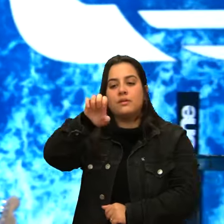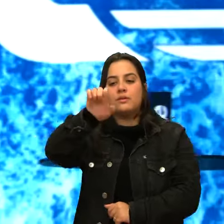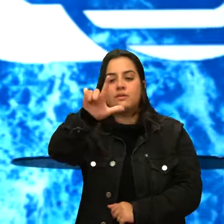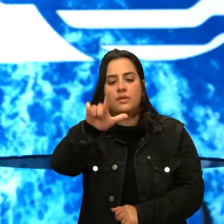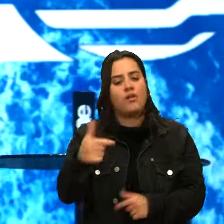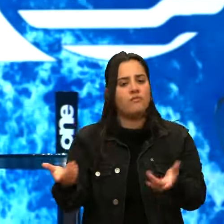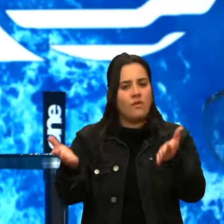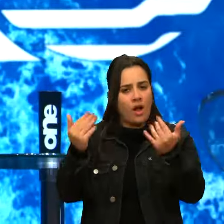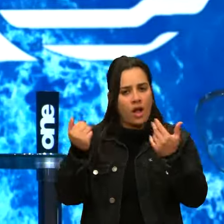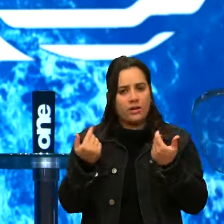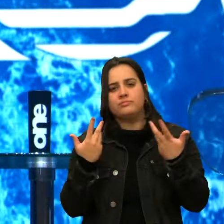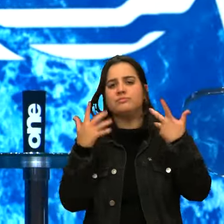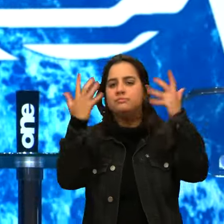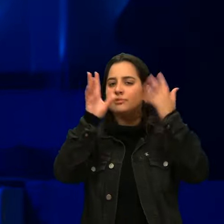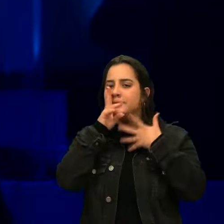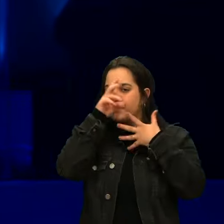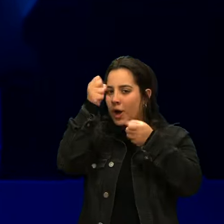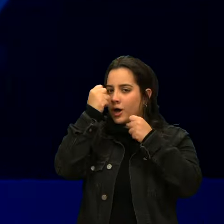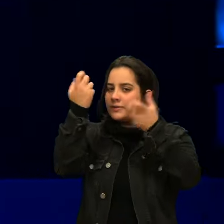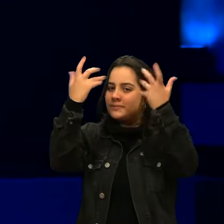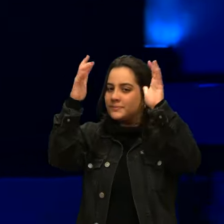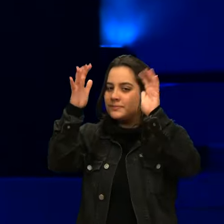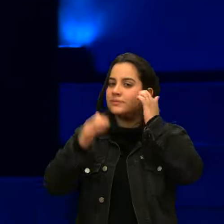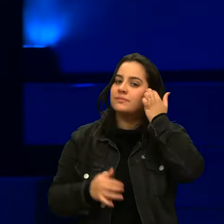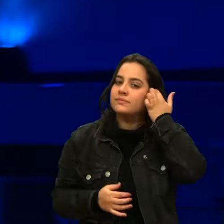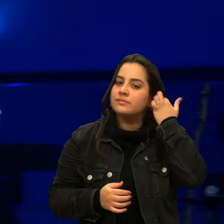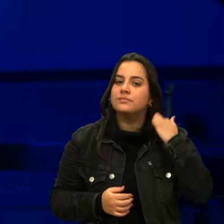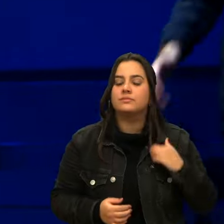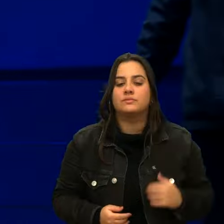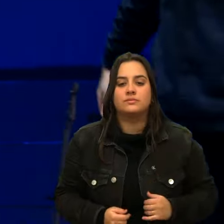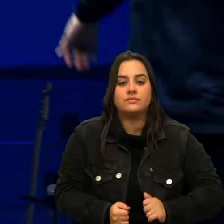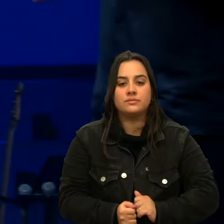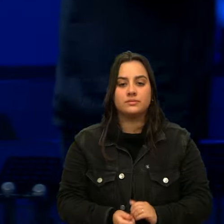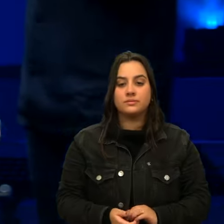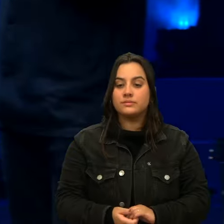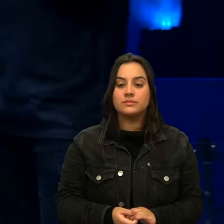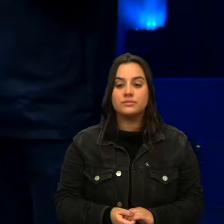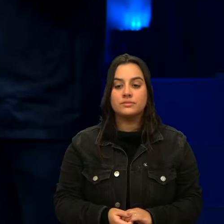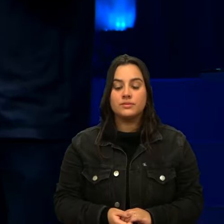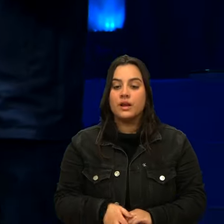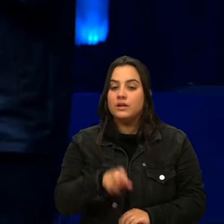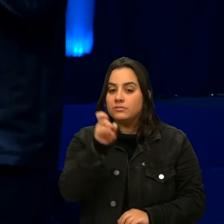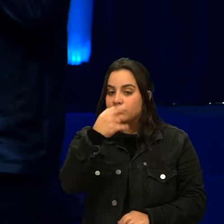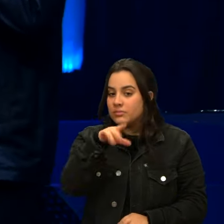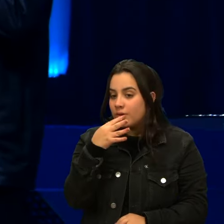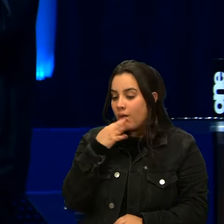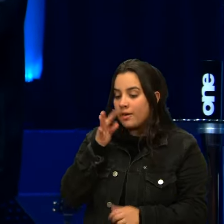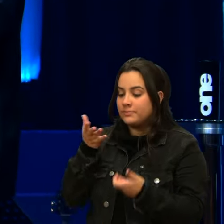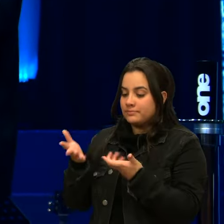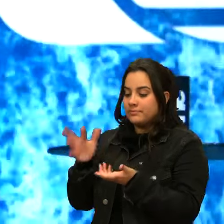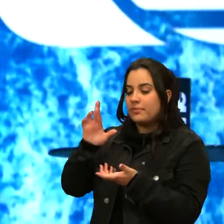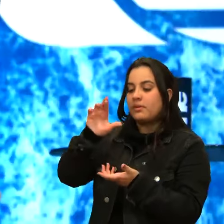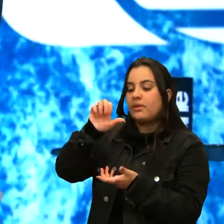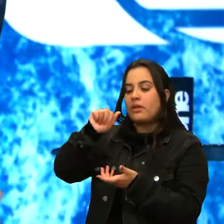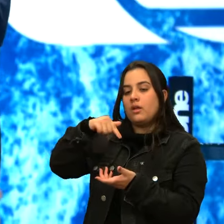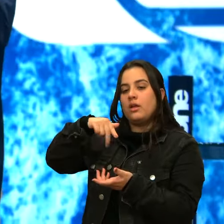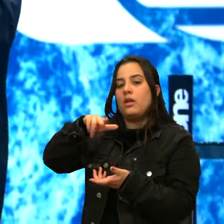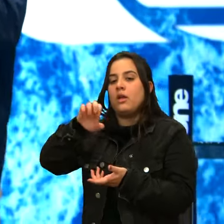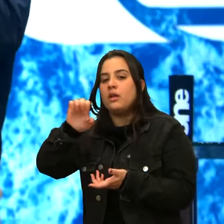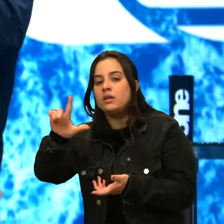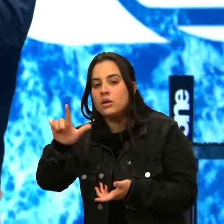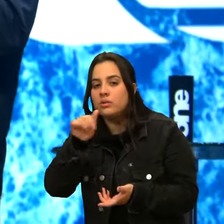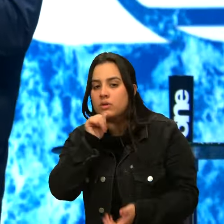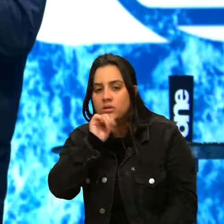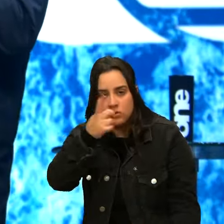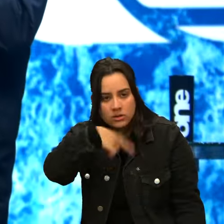mais uma salva de palmas aí. Isso aí. Se você não conhece a Raquel ainda, você já, quem já